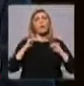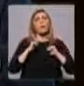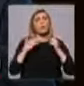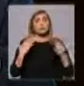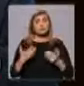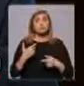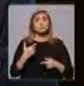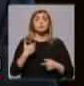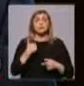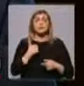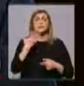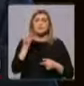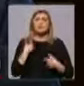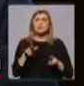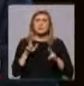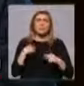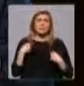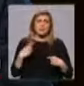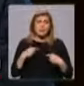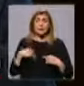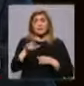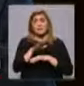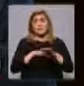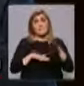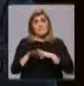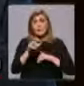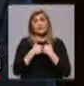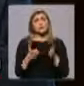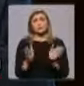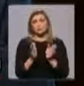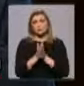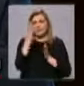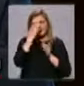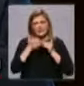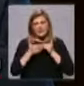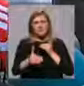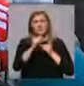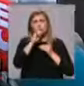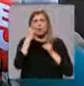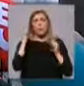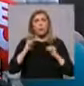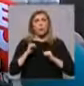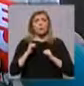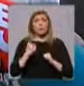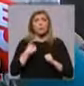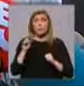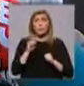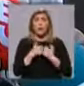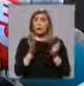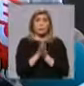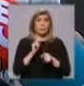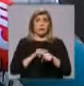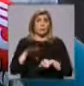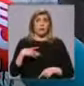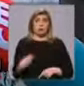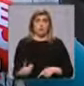estou muito muito dispensar estamos a fazer tudo para que nos próximos dias se pudesse chegar a um acordo nós não temos todo o tempo do mundo